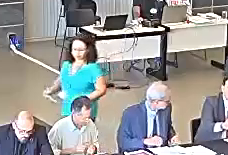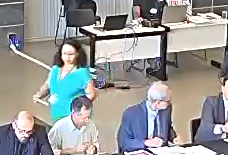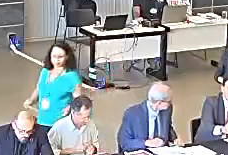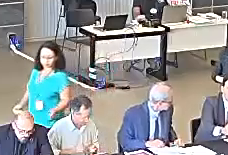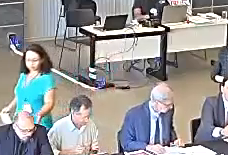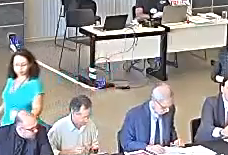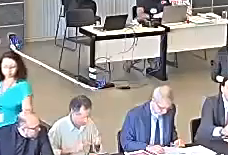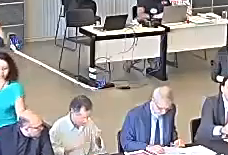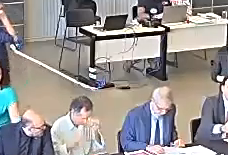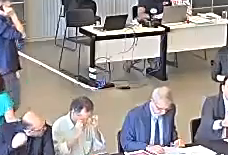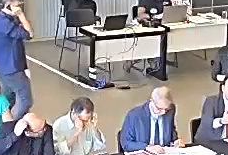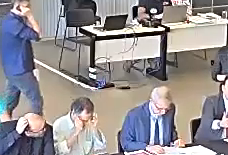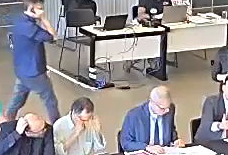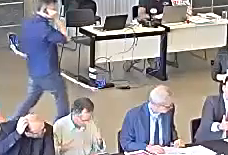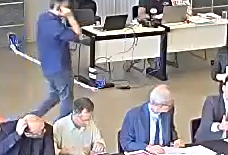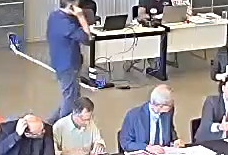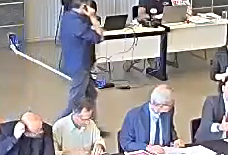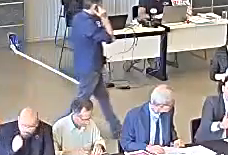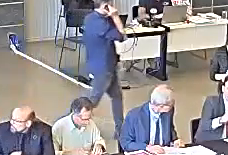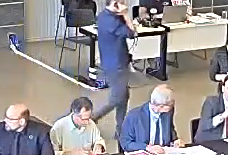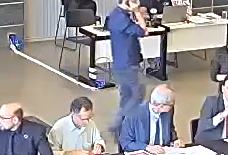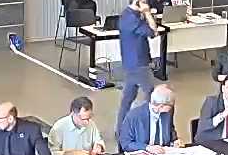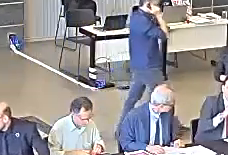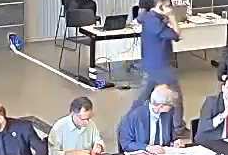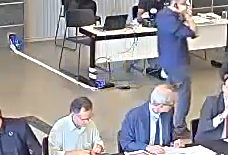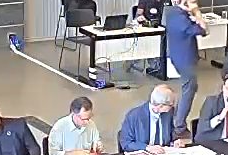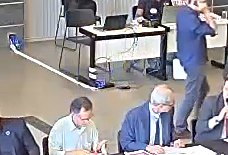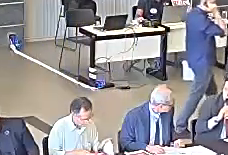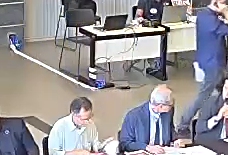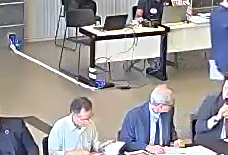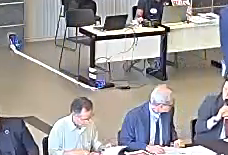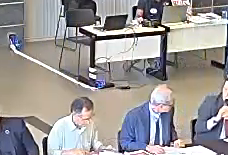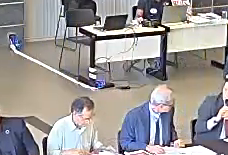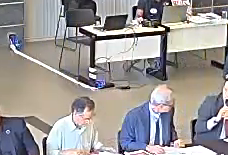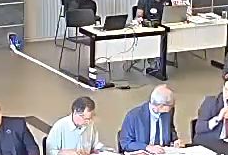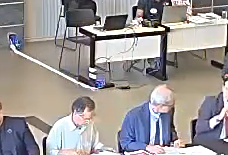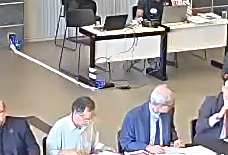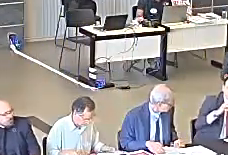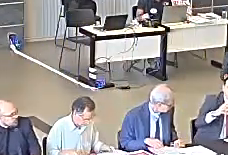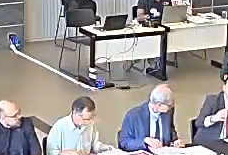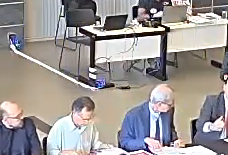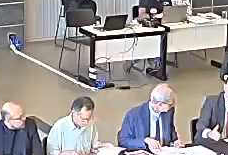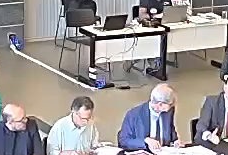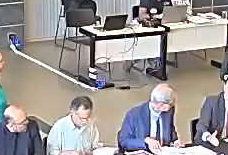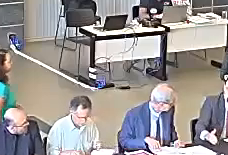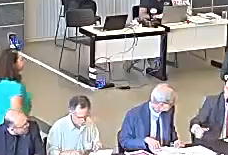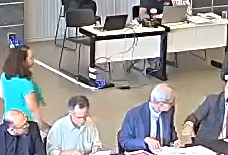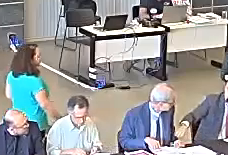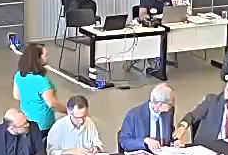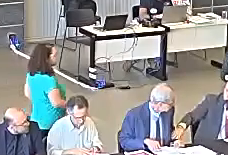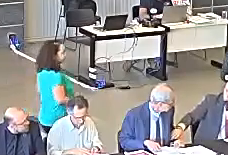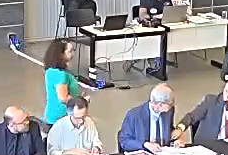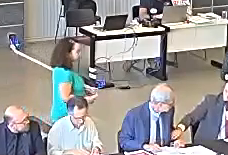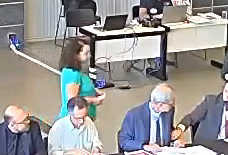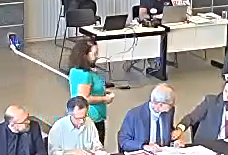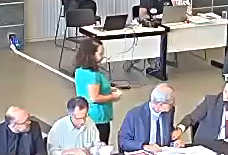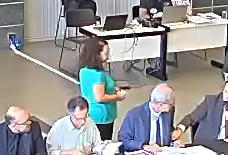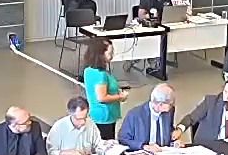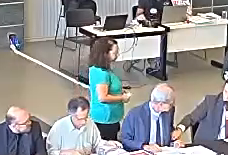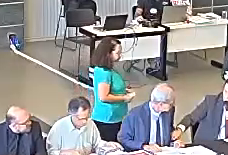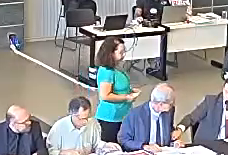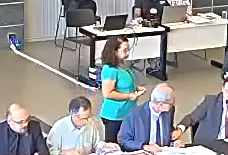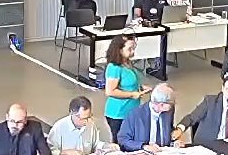quero aqui fazer um encaminhamento se vocês concordarem da gente fazer uma visita técnica da comissão junto com o autor